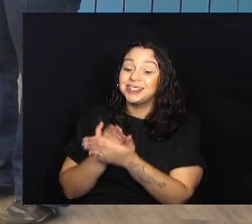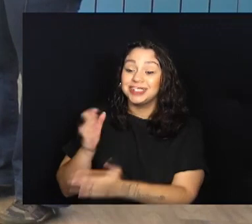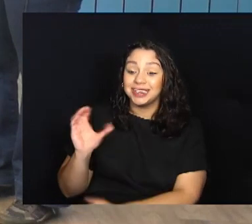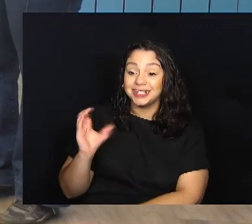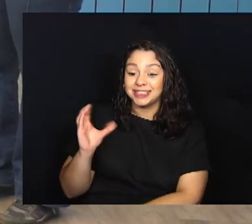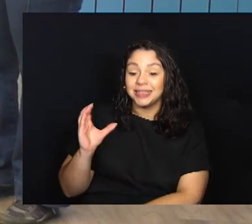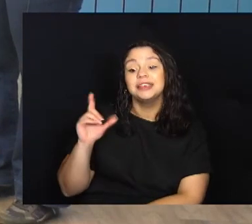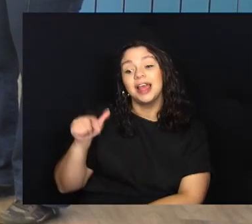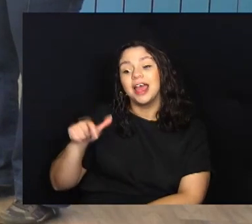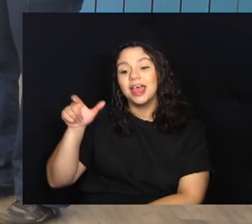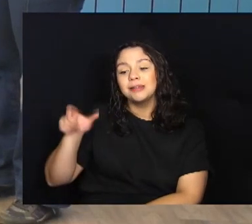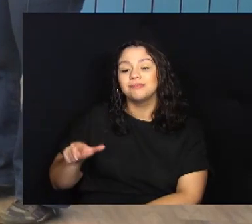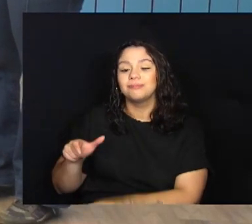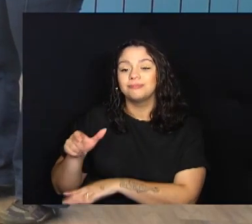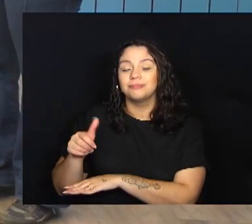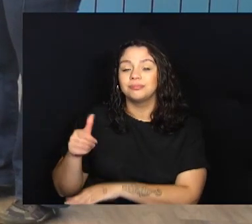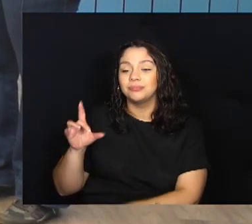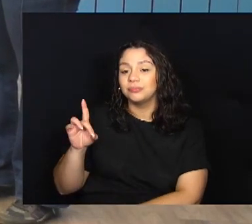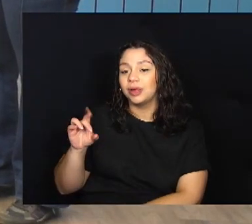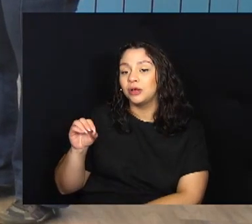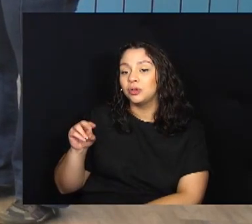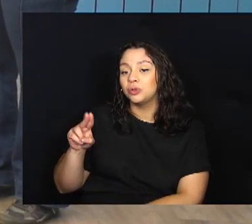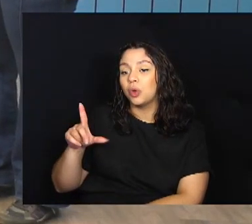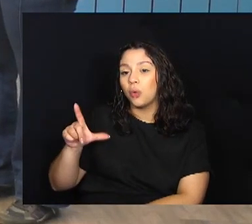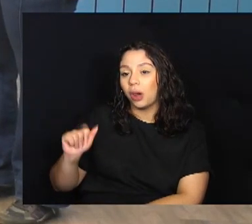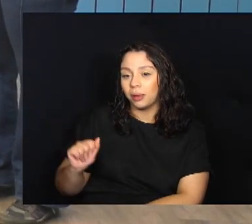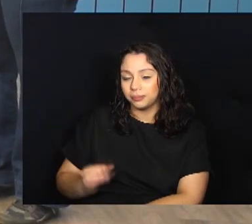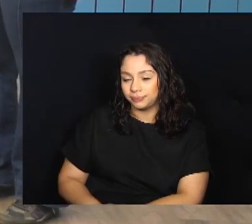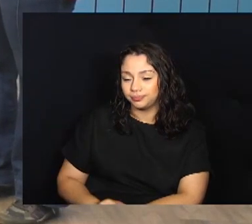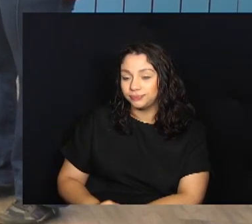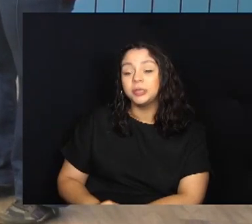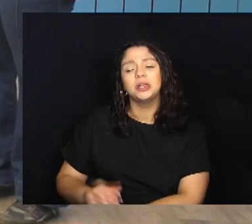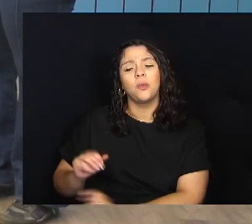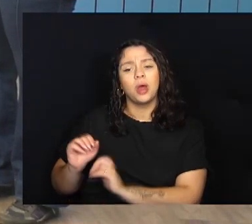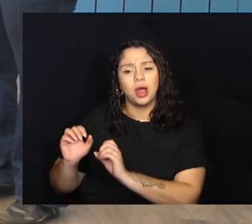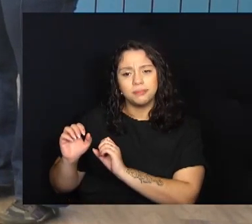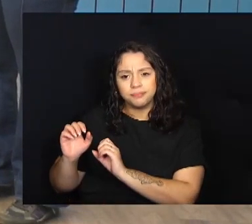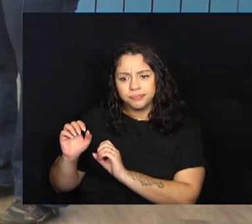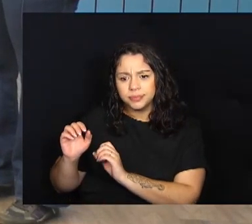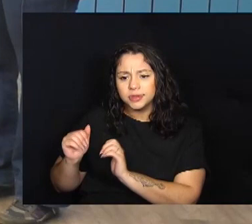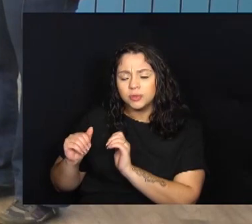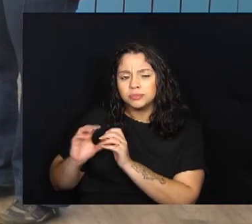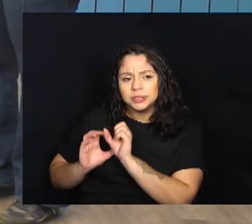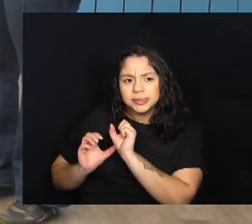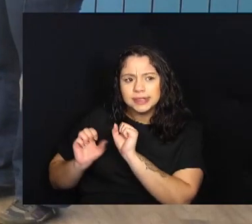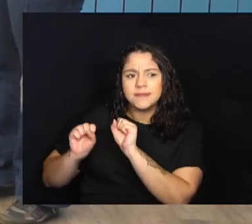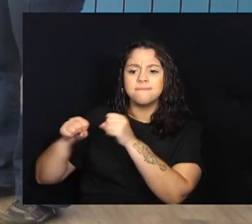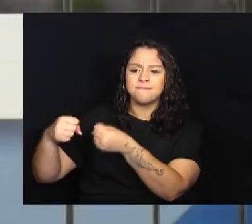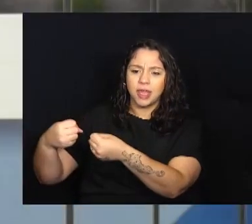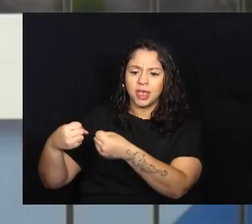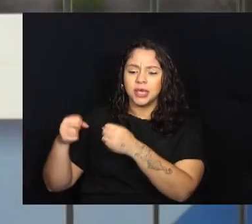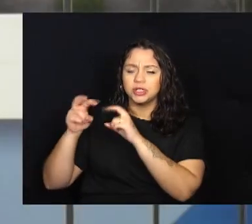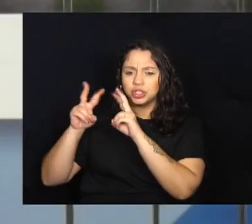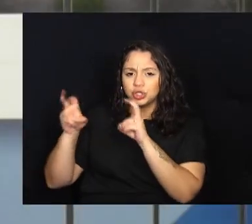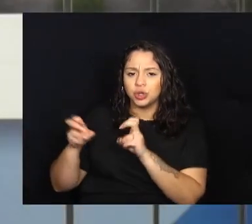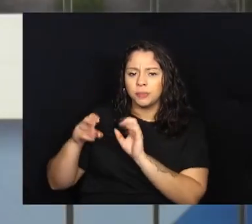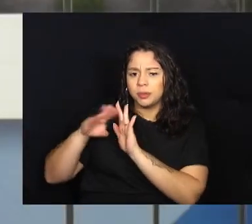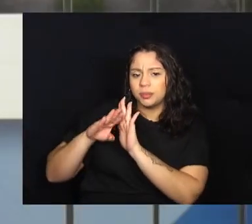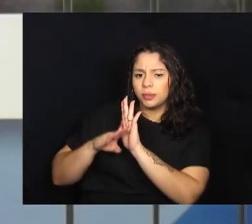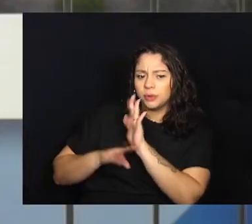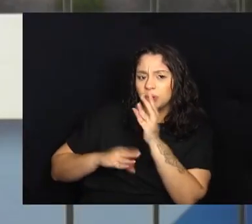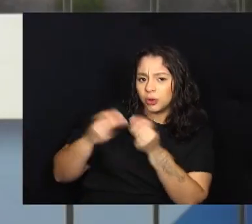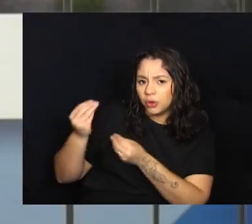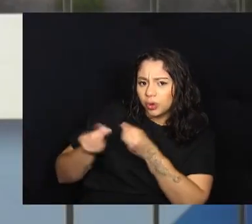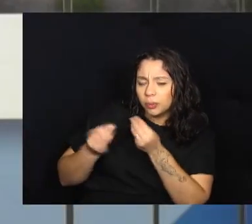a ciência, ela defende todo o acúmulo, né, que tem em termos de procedimento, em termos